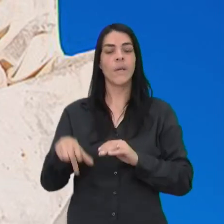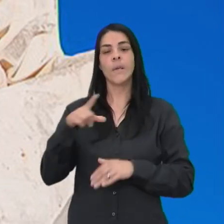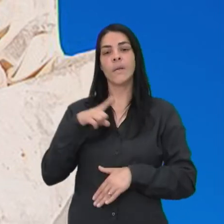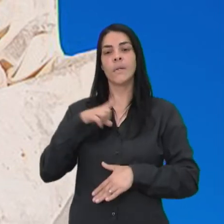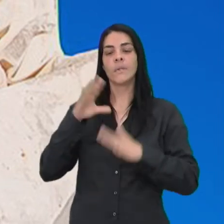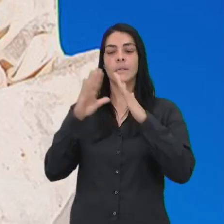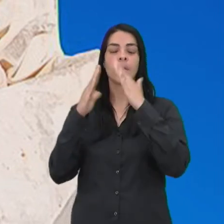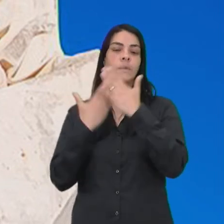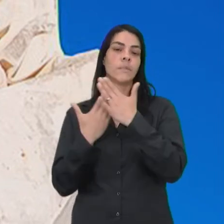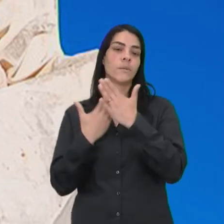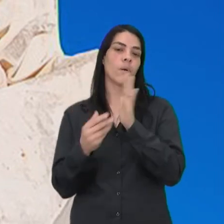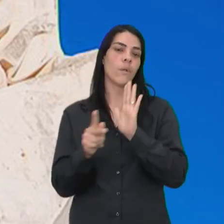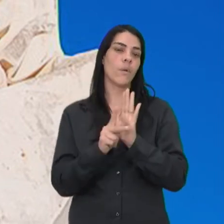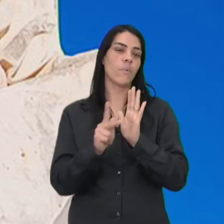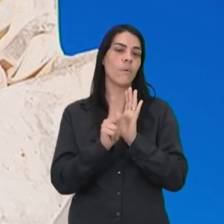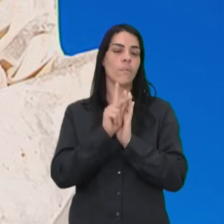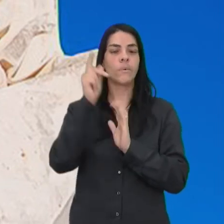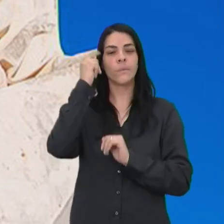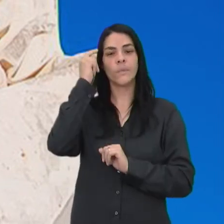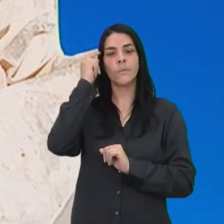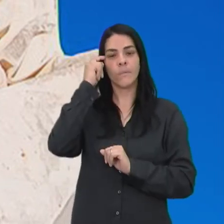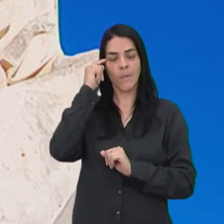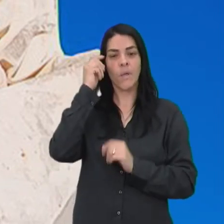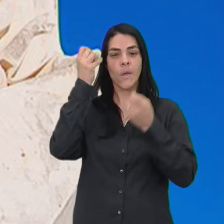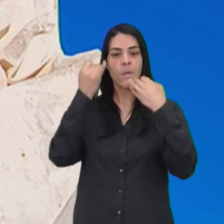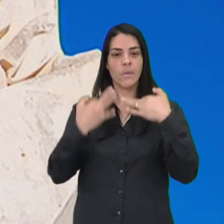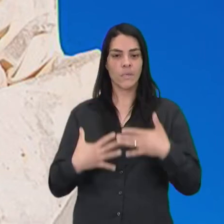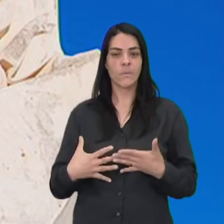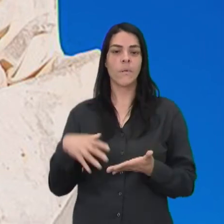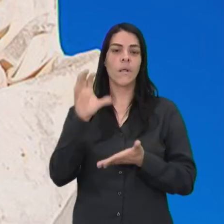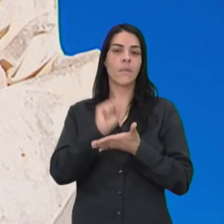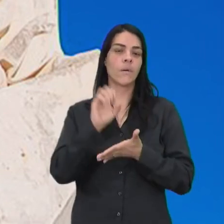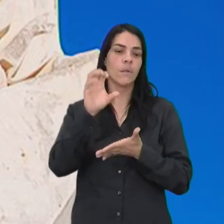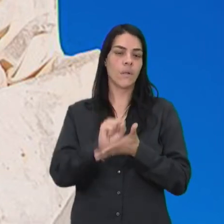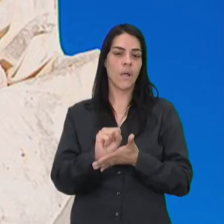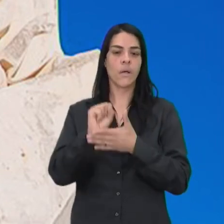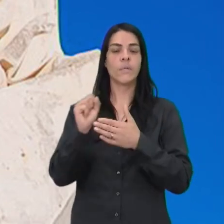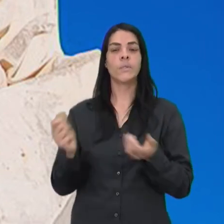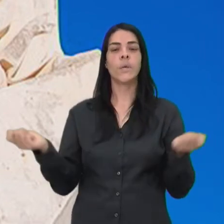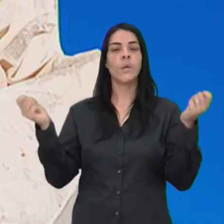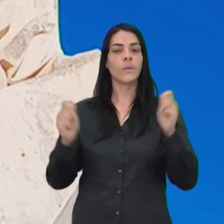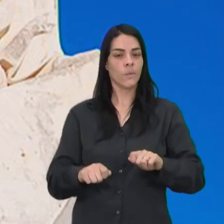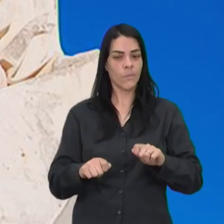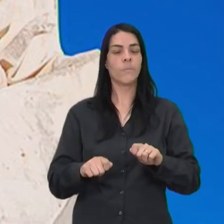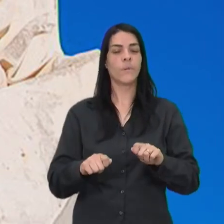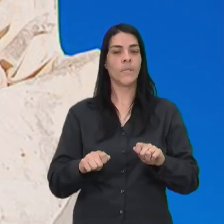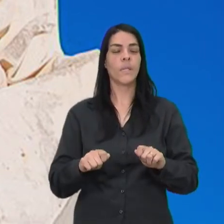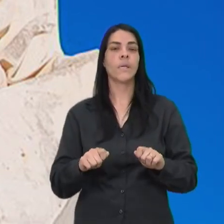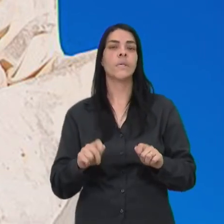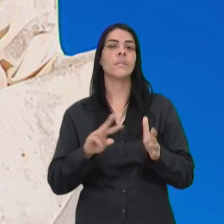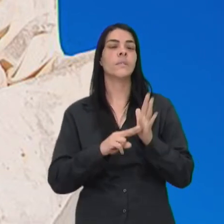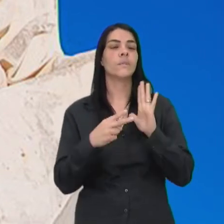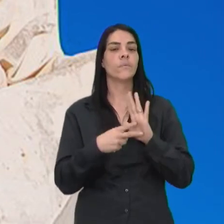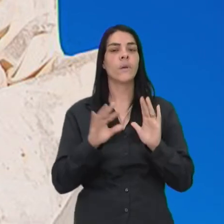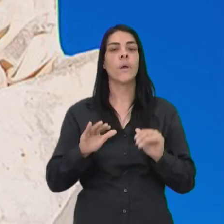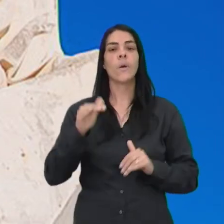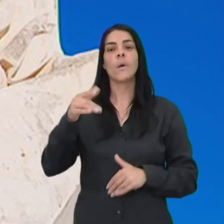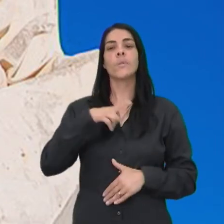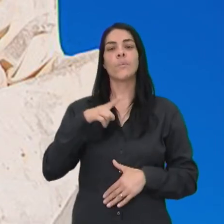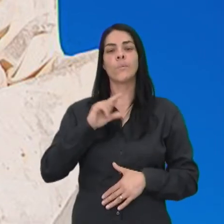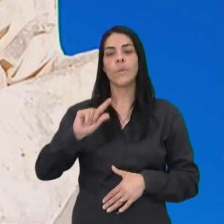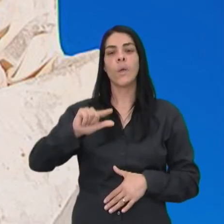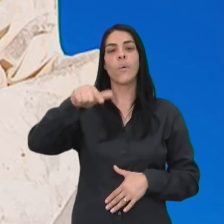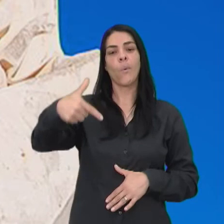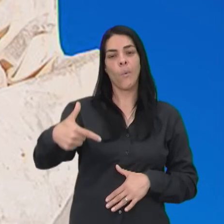aí de pensamento que falam da colonialidade do poder, né? Ou seja, justamente quando você tem um outro país que